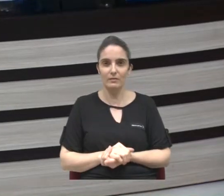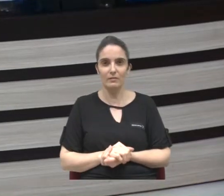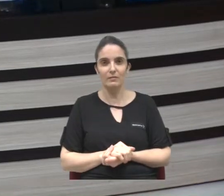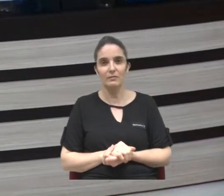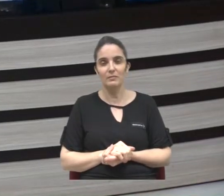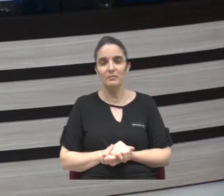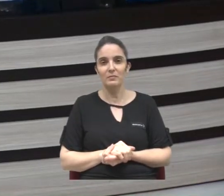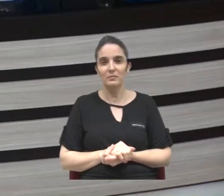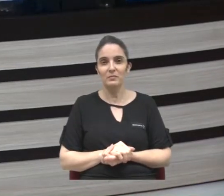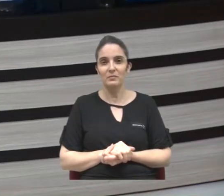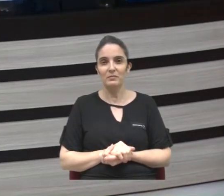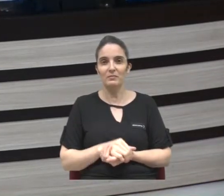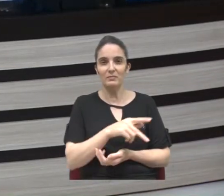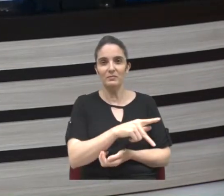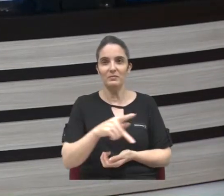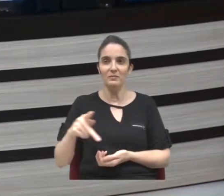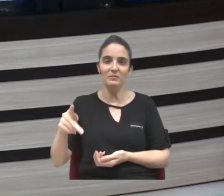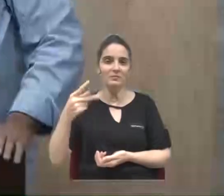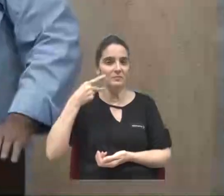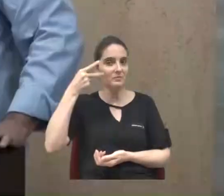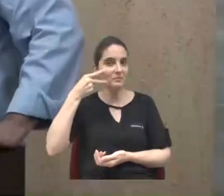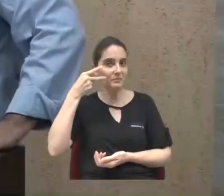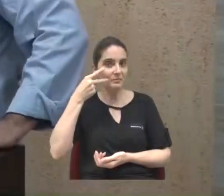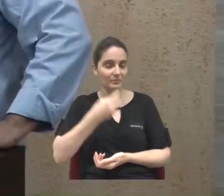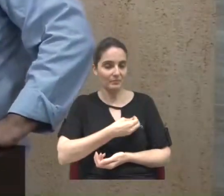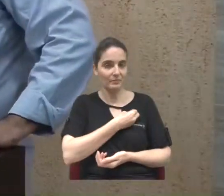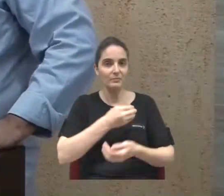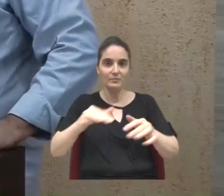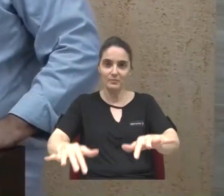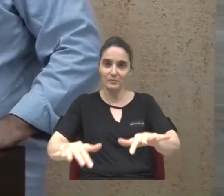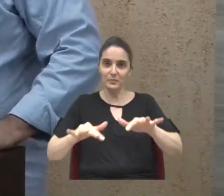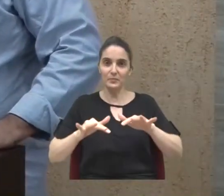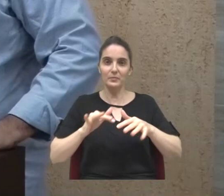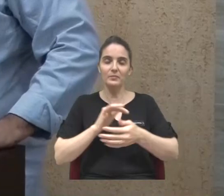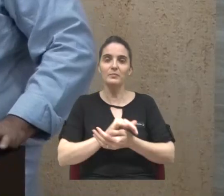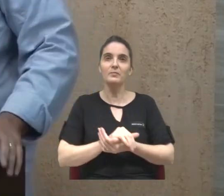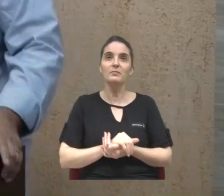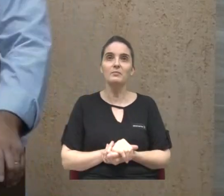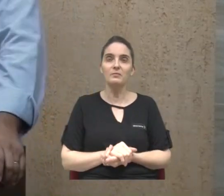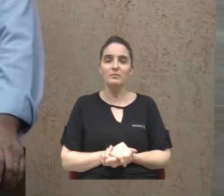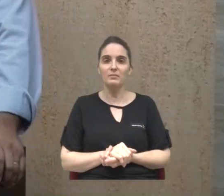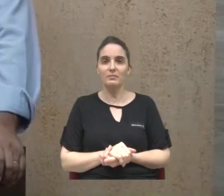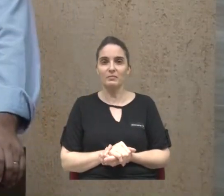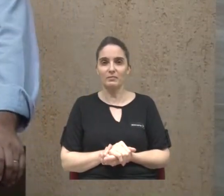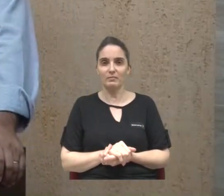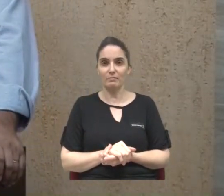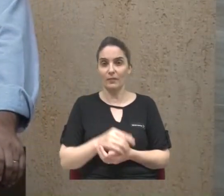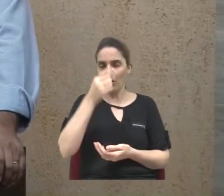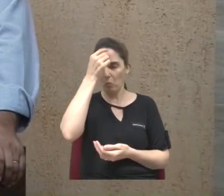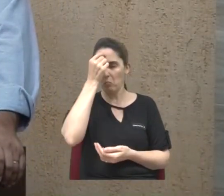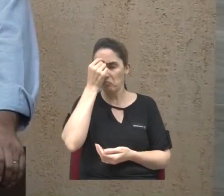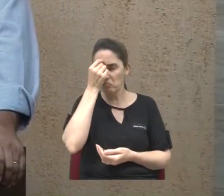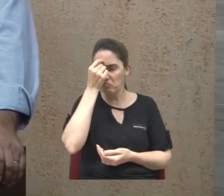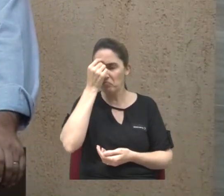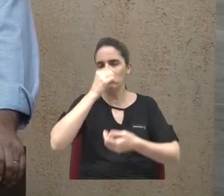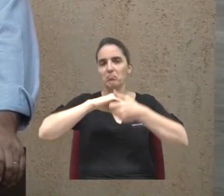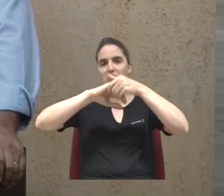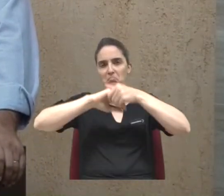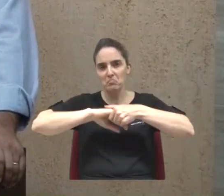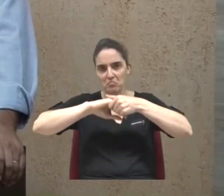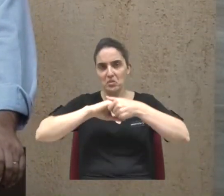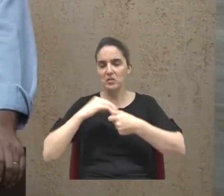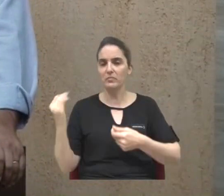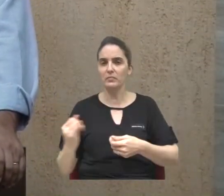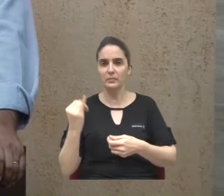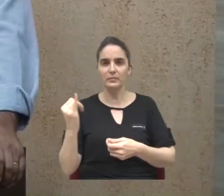Senhor presidente, nobres pares, pelo presente, parabéns pelo requerimento, vereador Rafael Camargo. Acho importantíssimo isso. Só